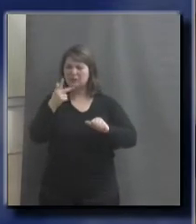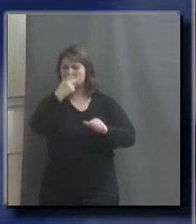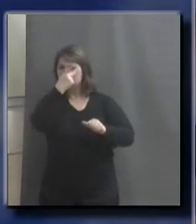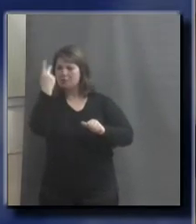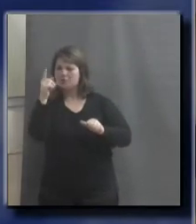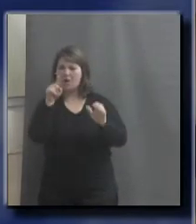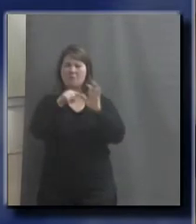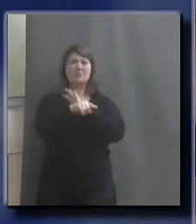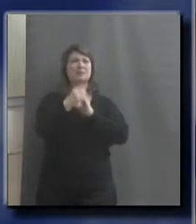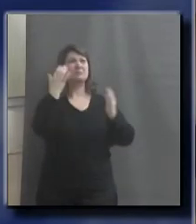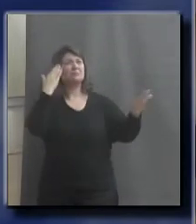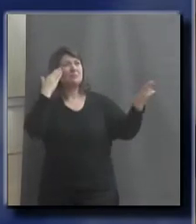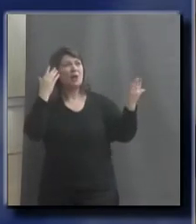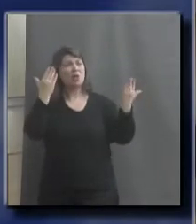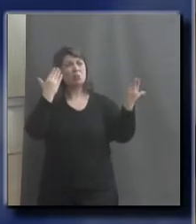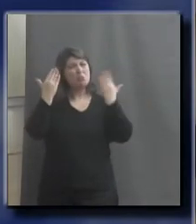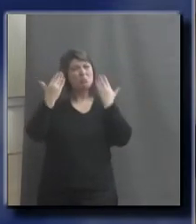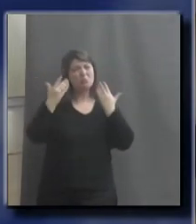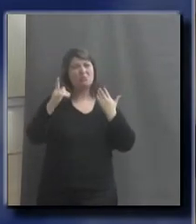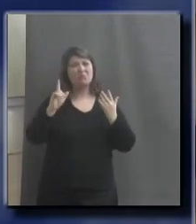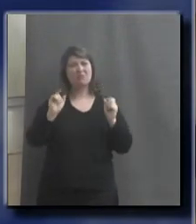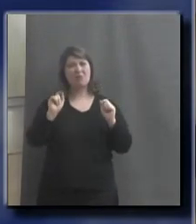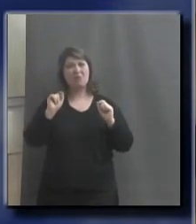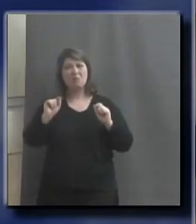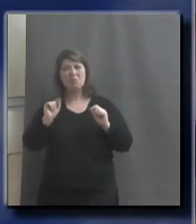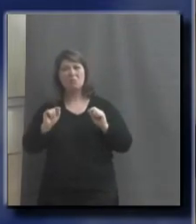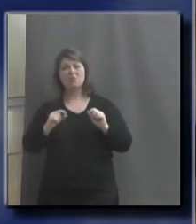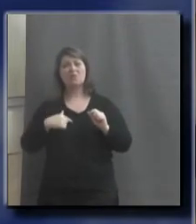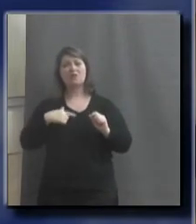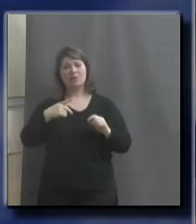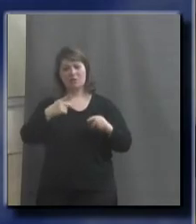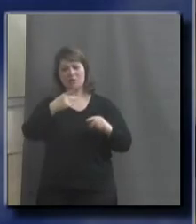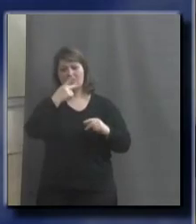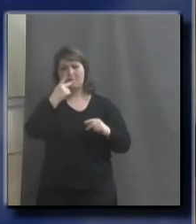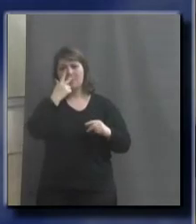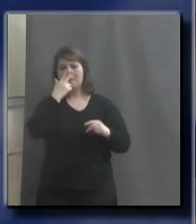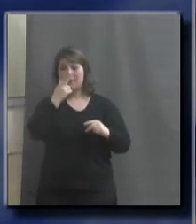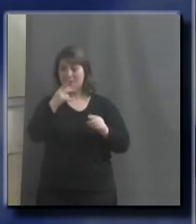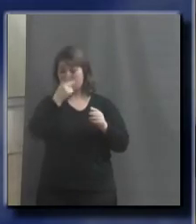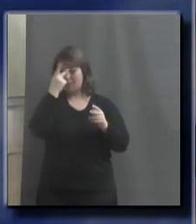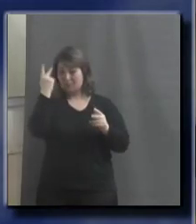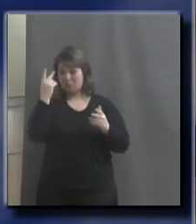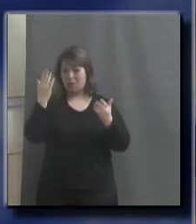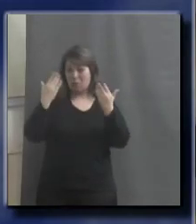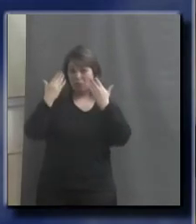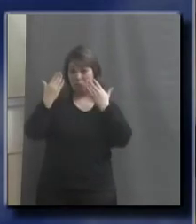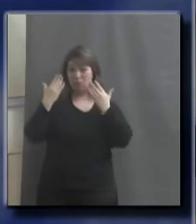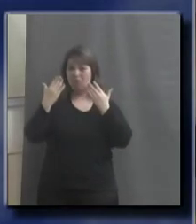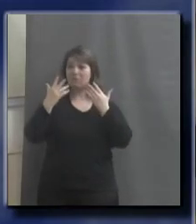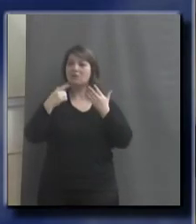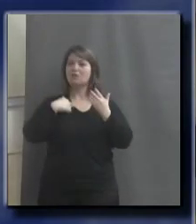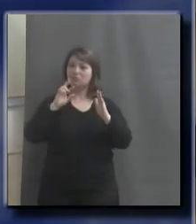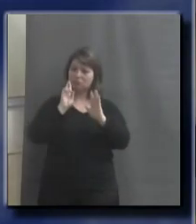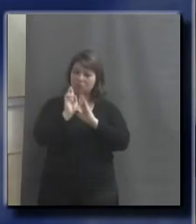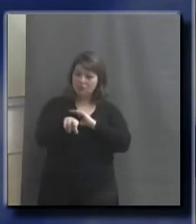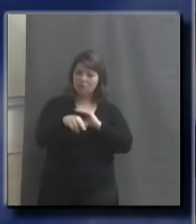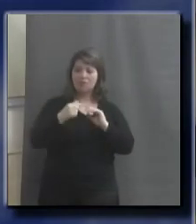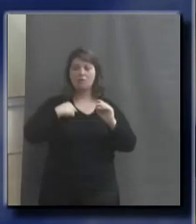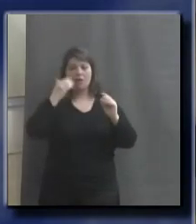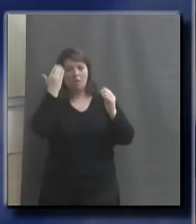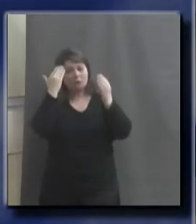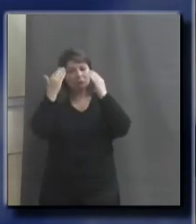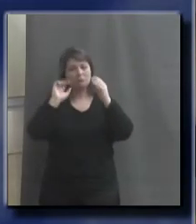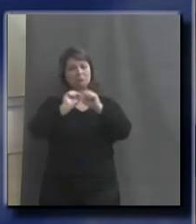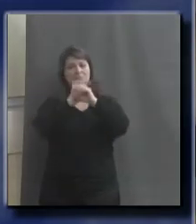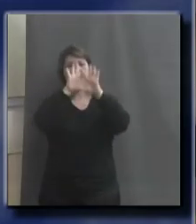crise angustiante, porque ela responde pouco, mas pergunta muito. E eu acho que eu